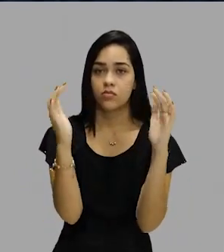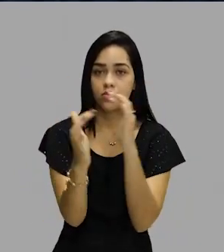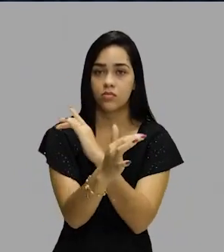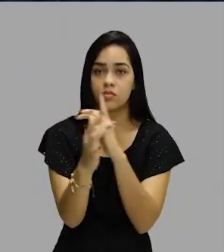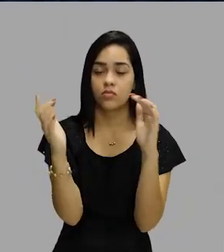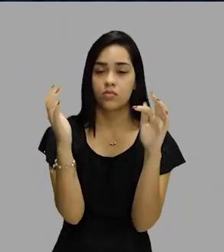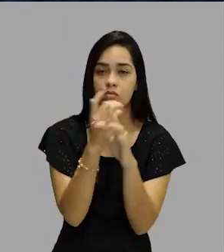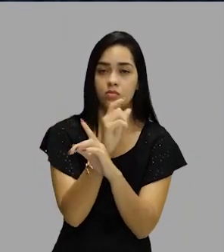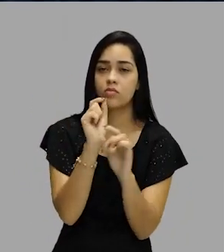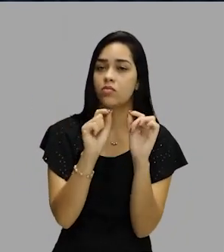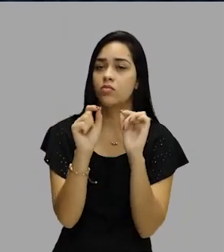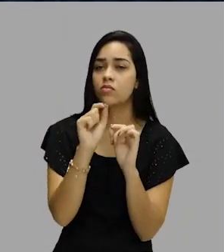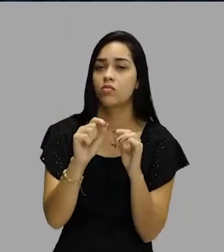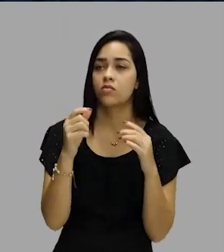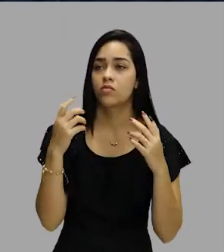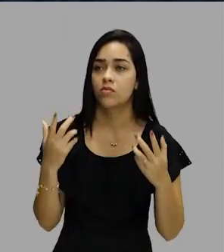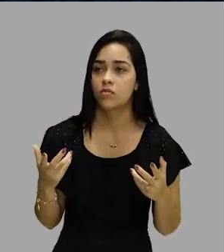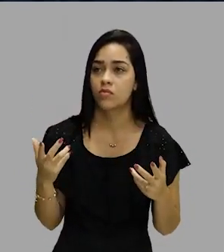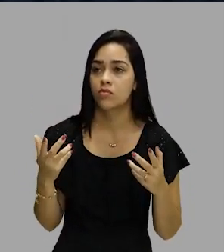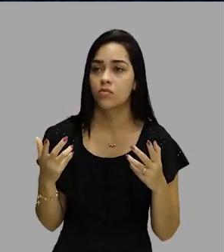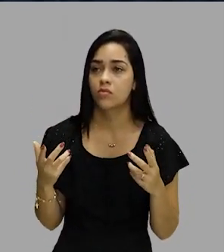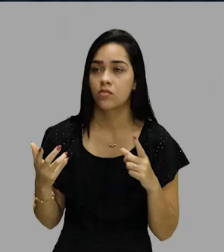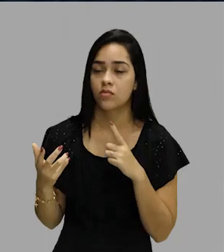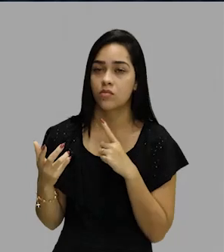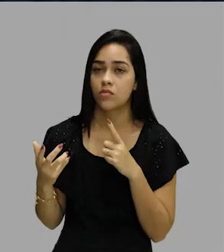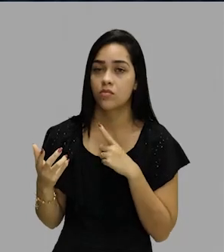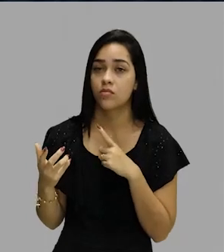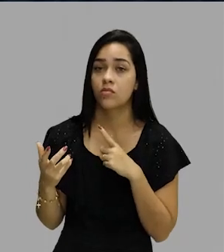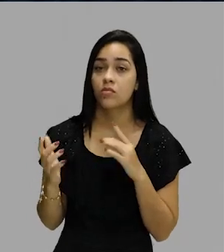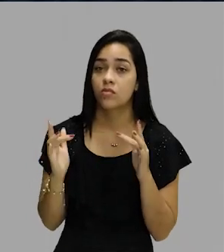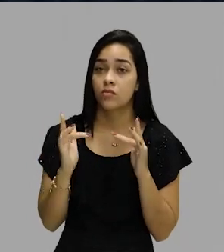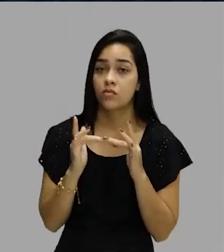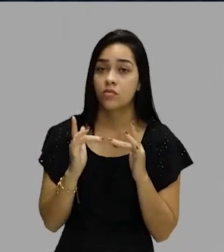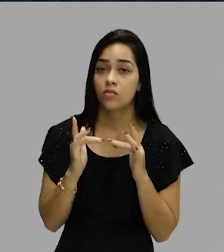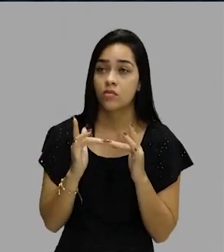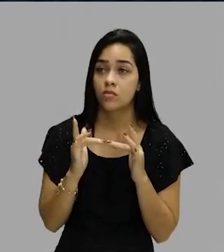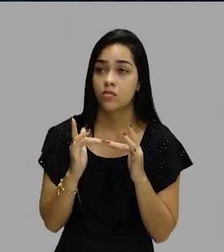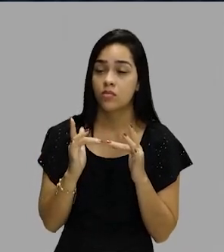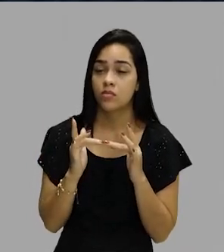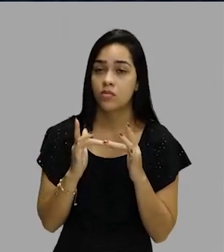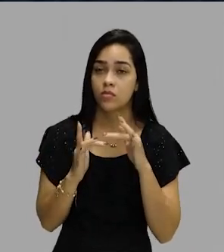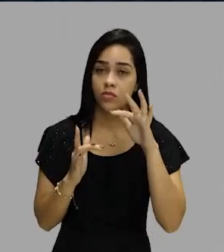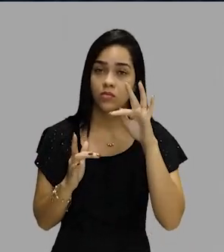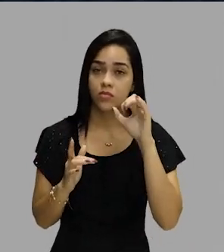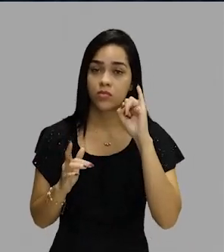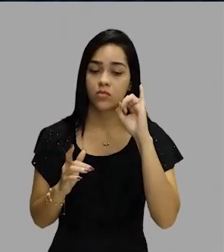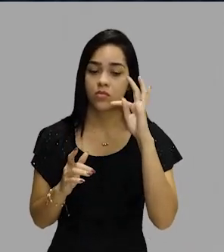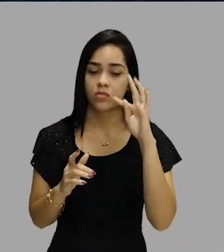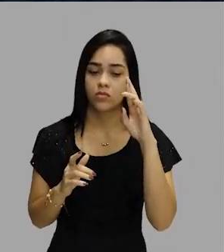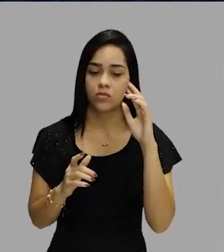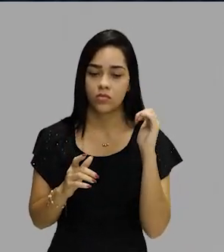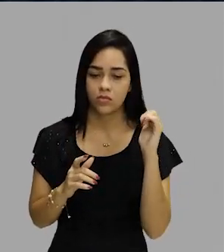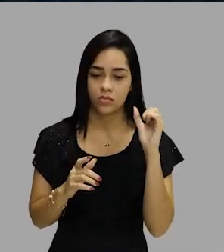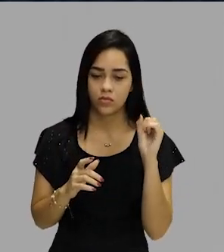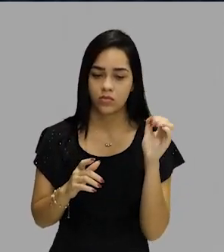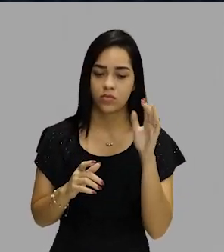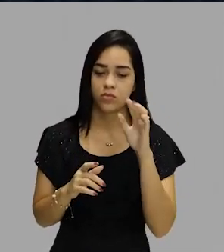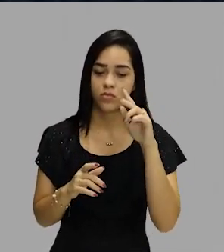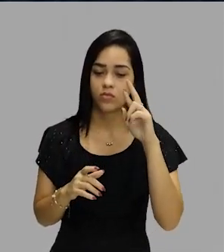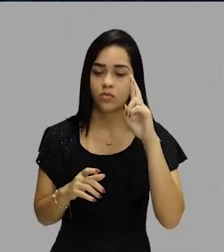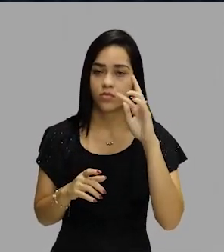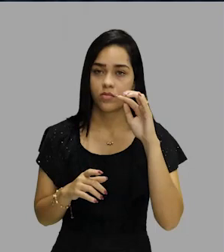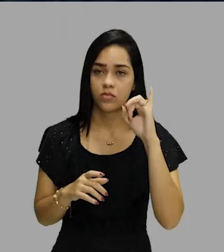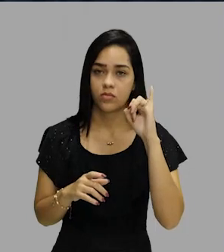região, elas vão entrar em contato com as fibras reticulares do tecido que